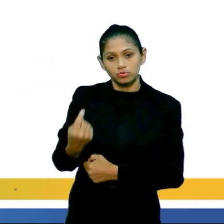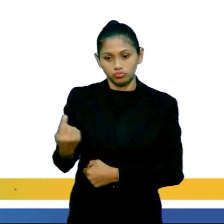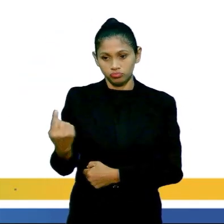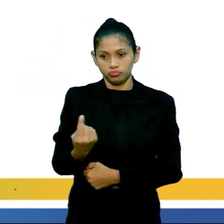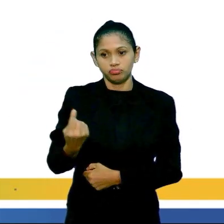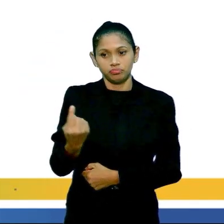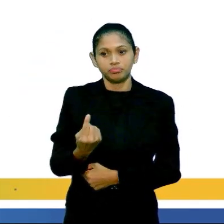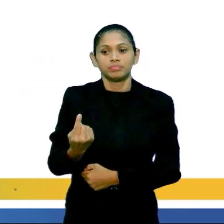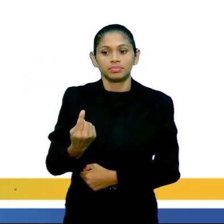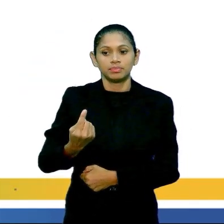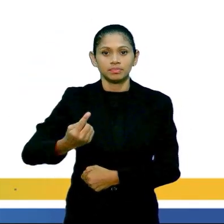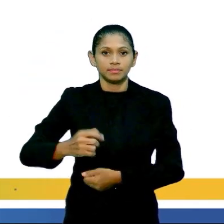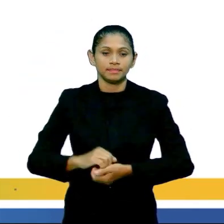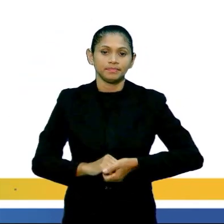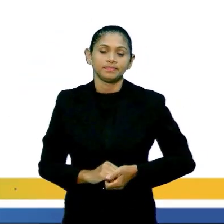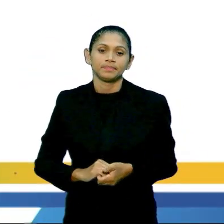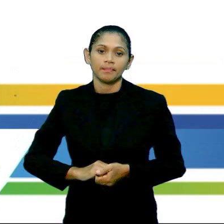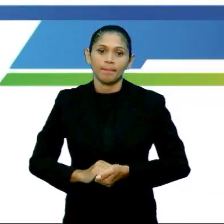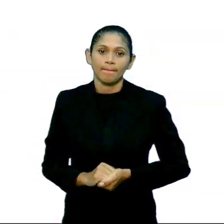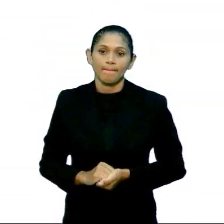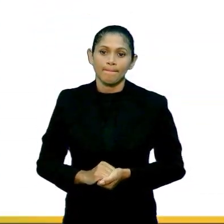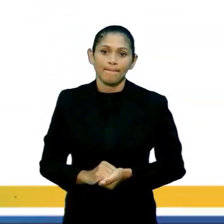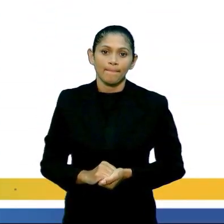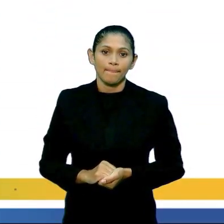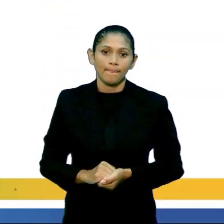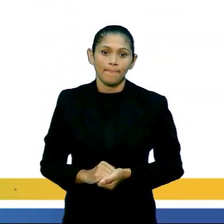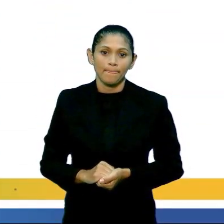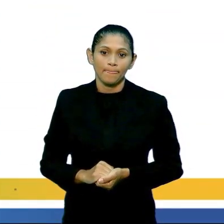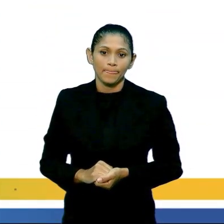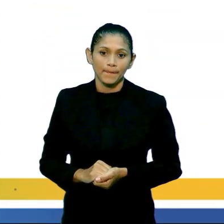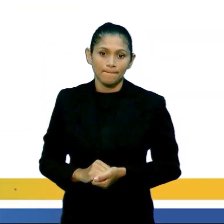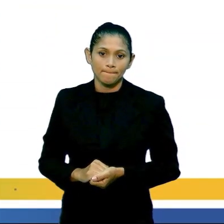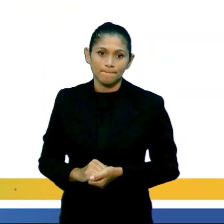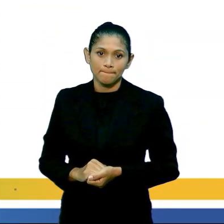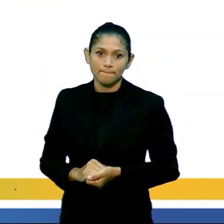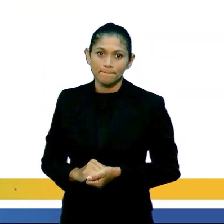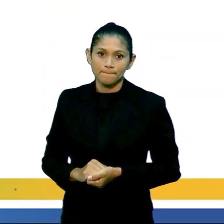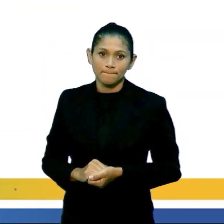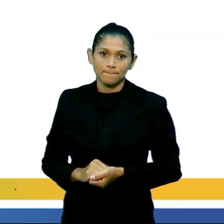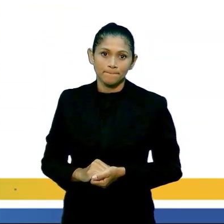do bode, tá? Para quem não sabe. Então, se a gente